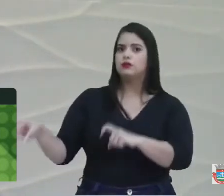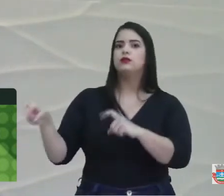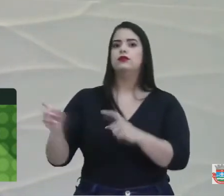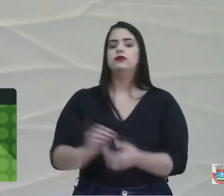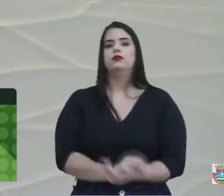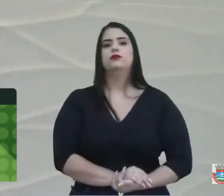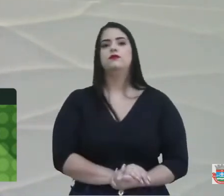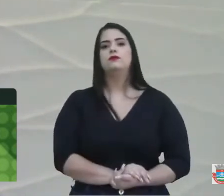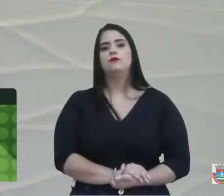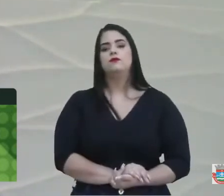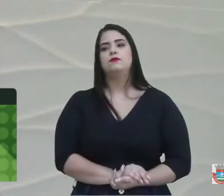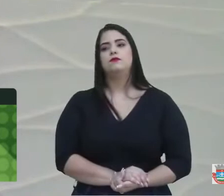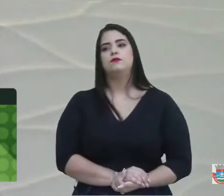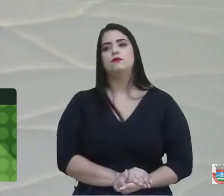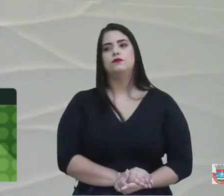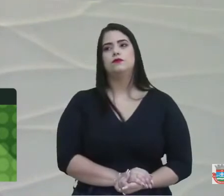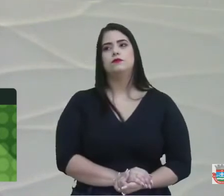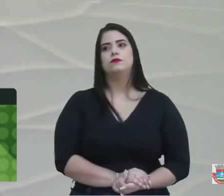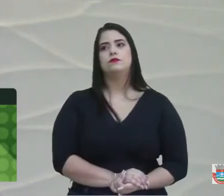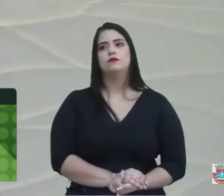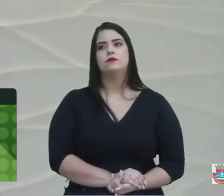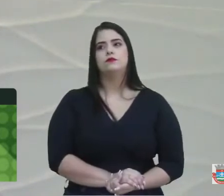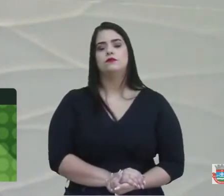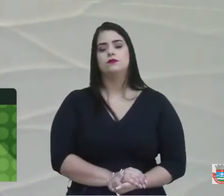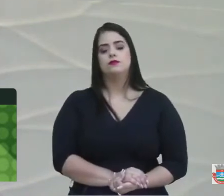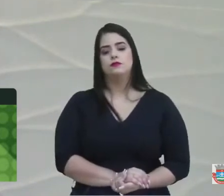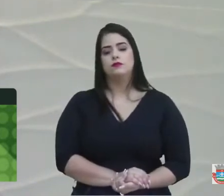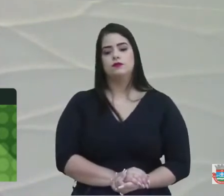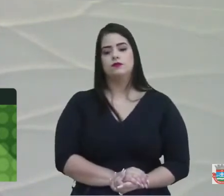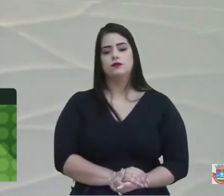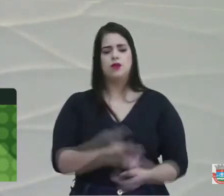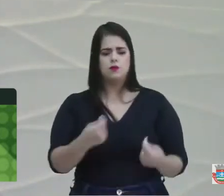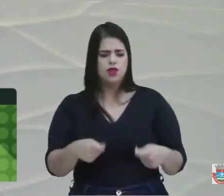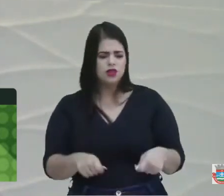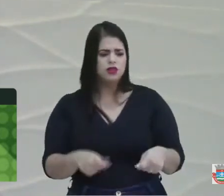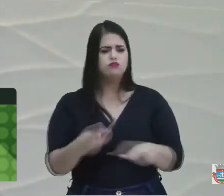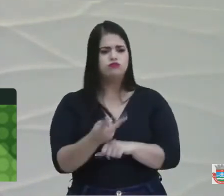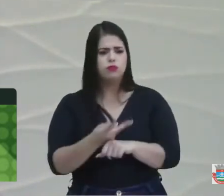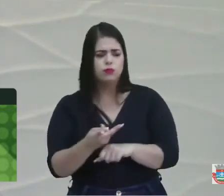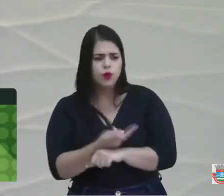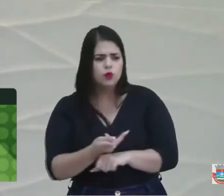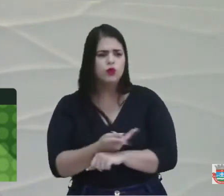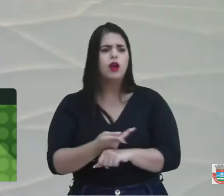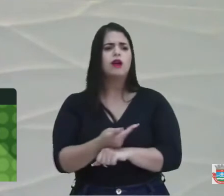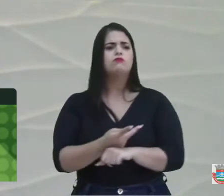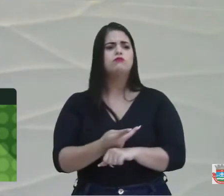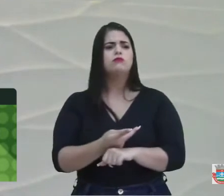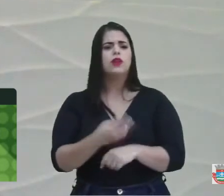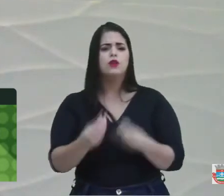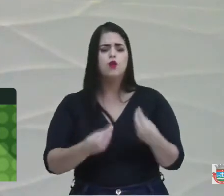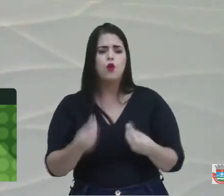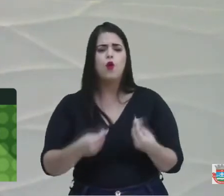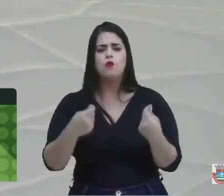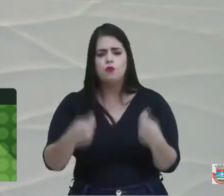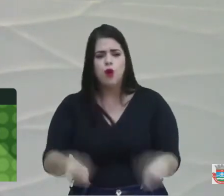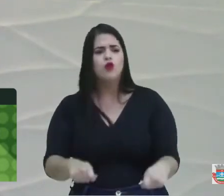água, né, porque tem o dessalinizador. Então, o que a gente precisa buscar, né, junto aí às